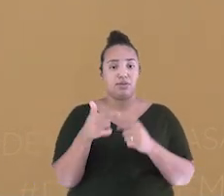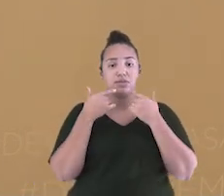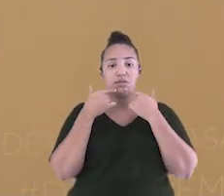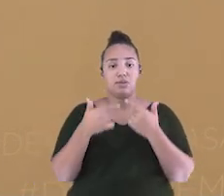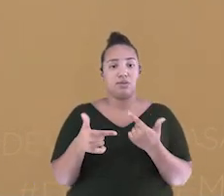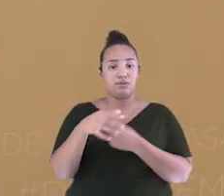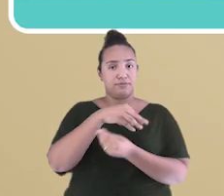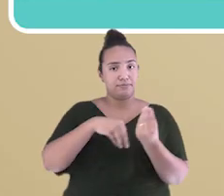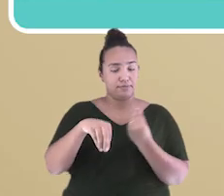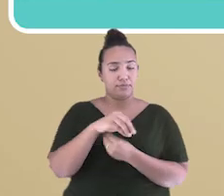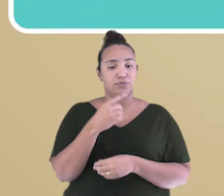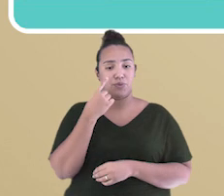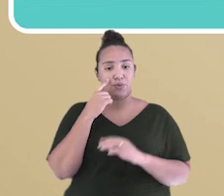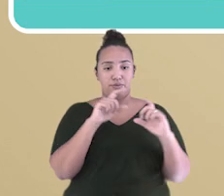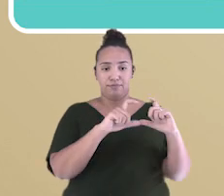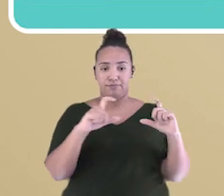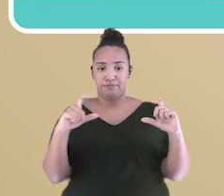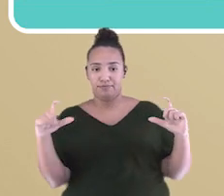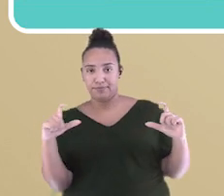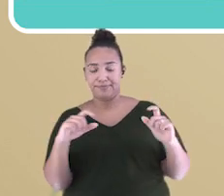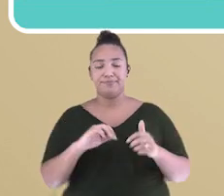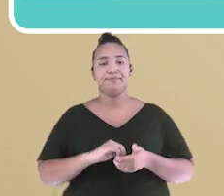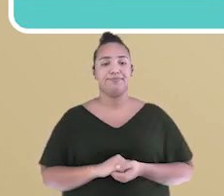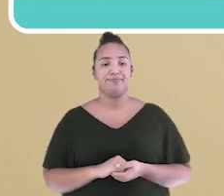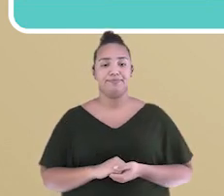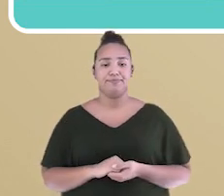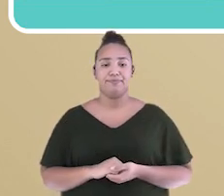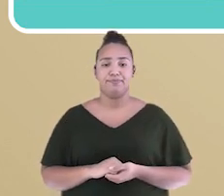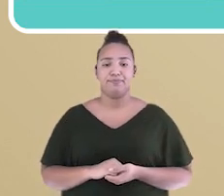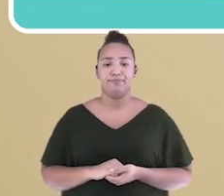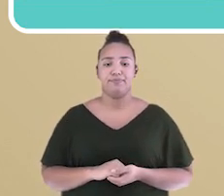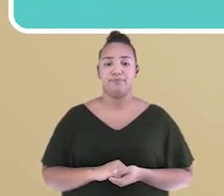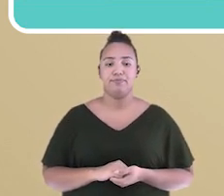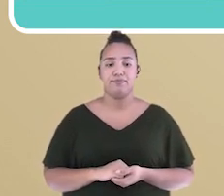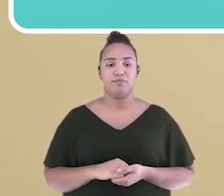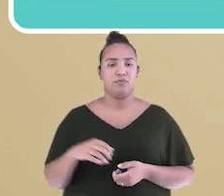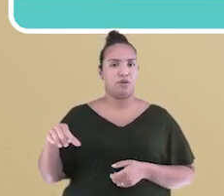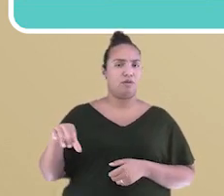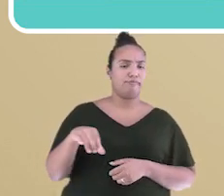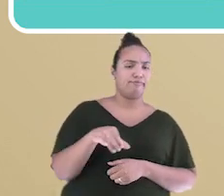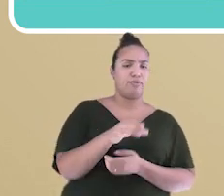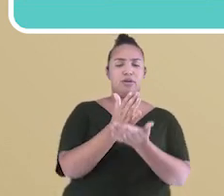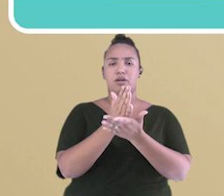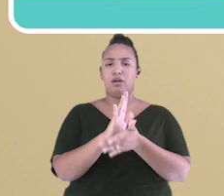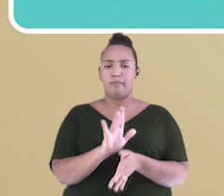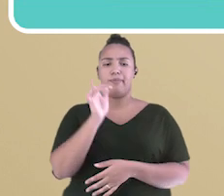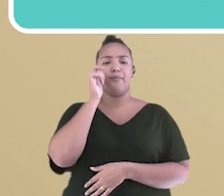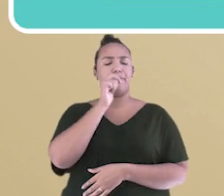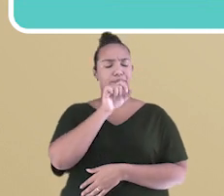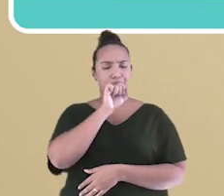híbrida ou mista. Observe essa tirinha com ceninha. Chega de carrinho, minha